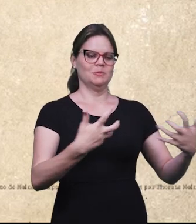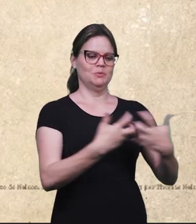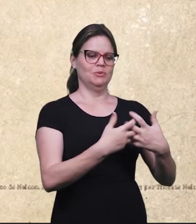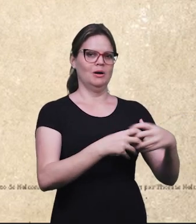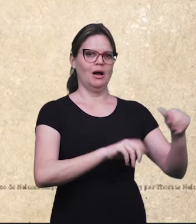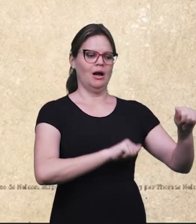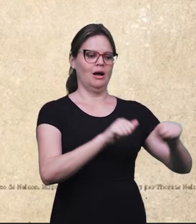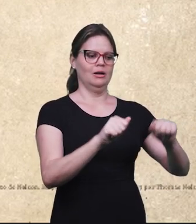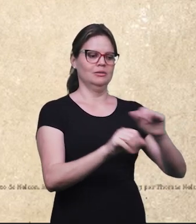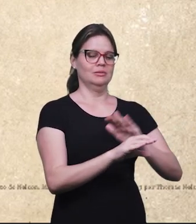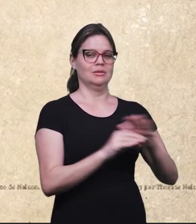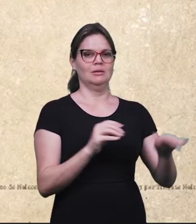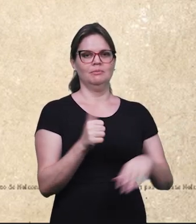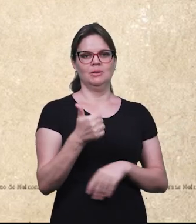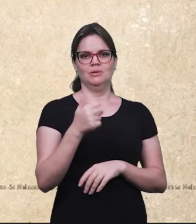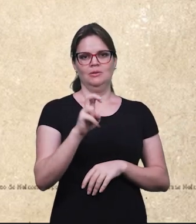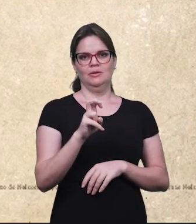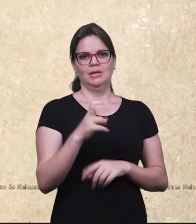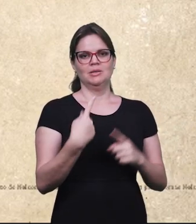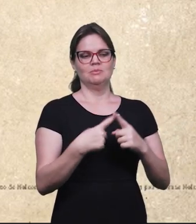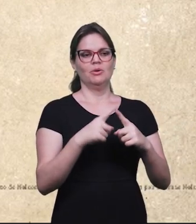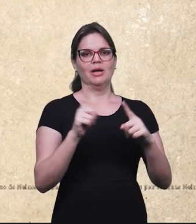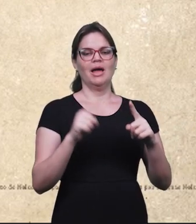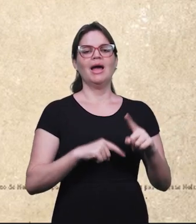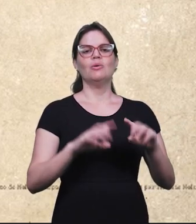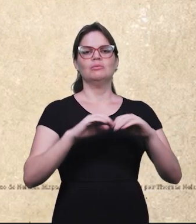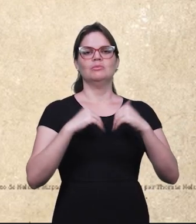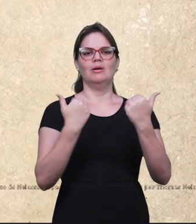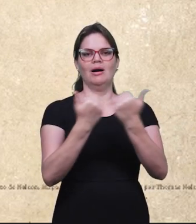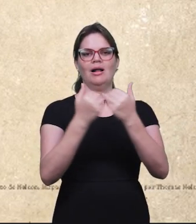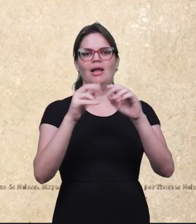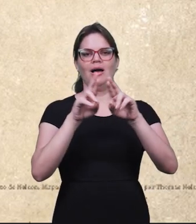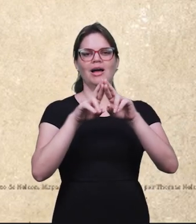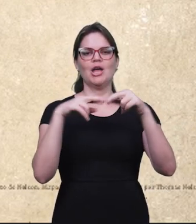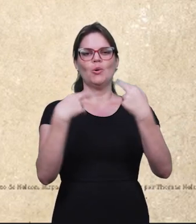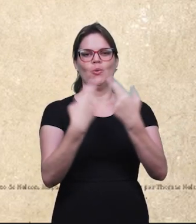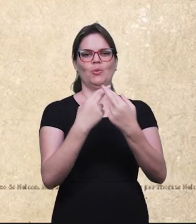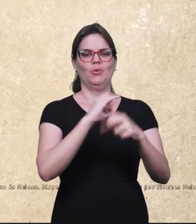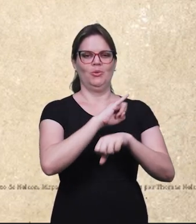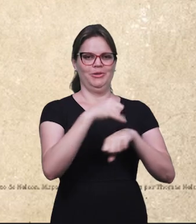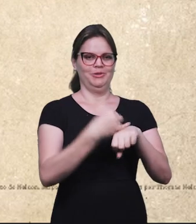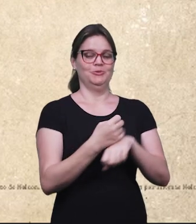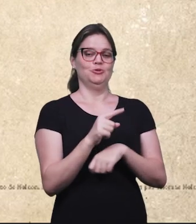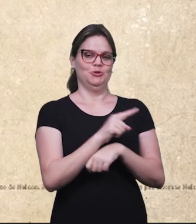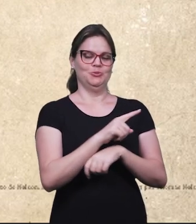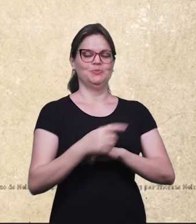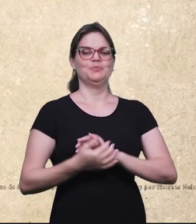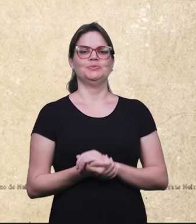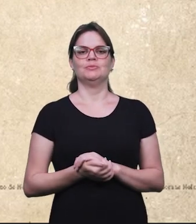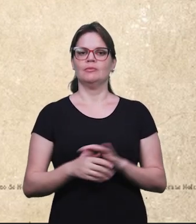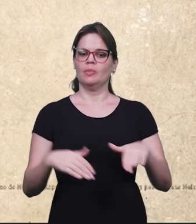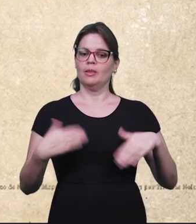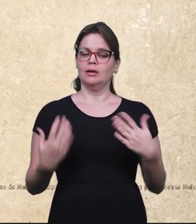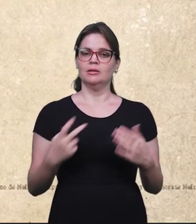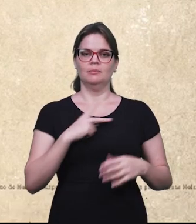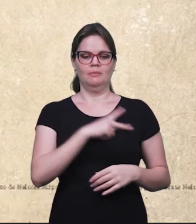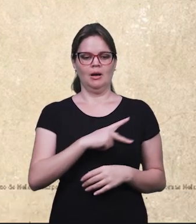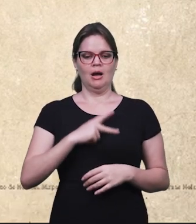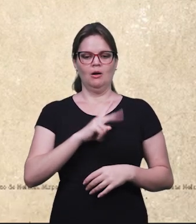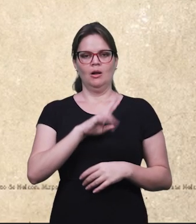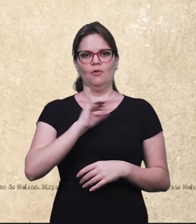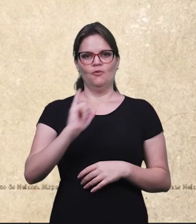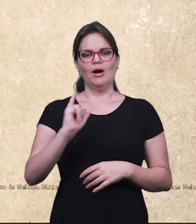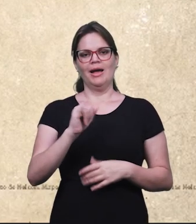os versos dessa epístola, dessa carta, para falar a respeito do Evangelho de